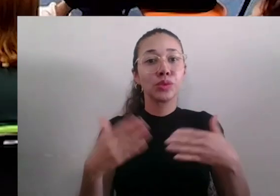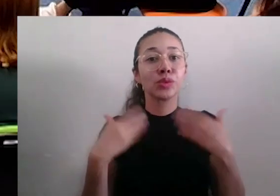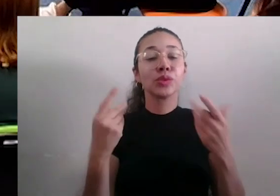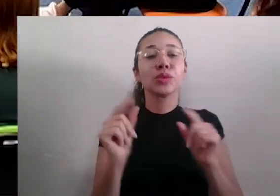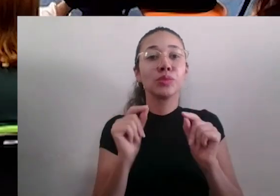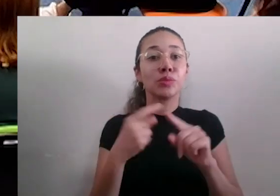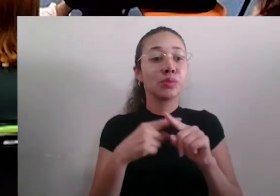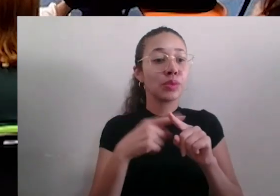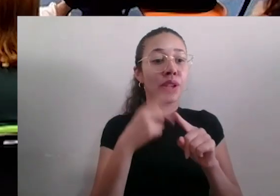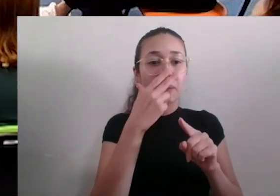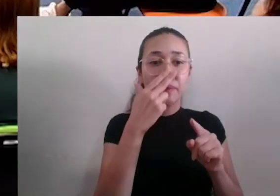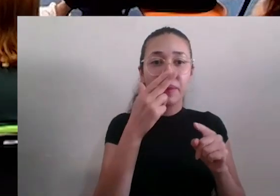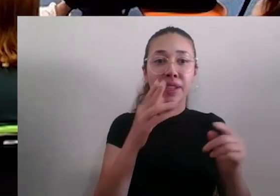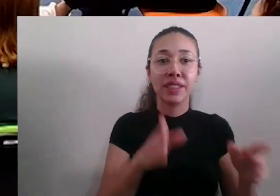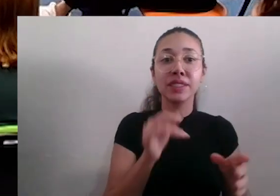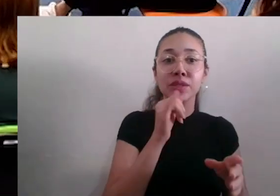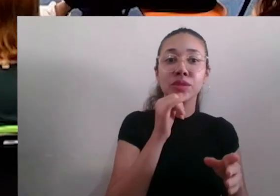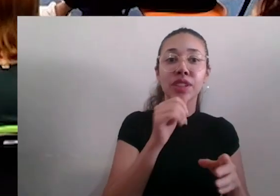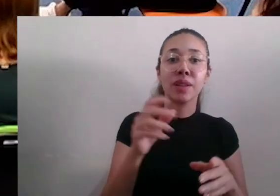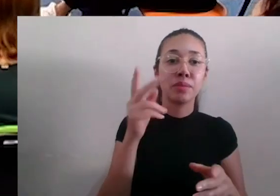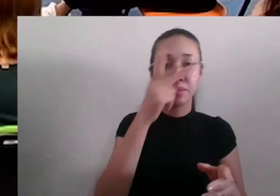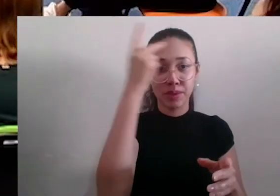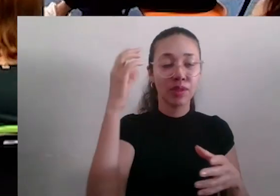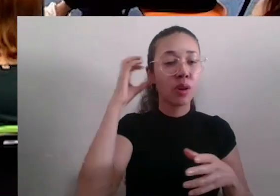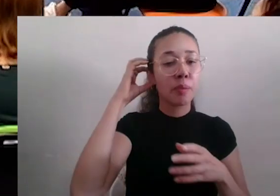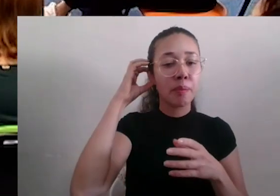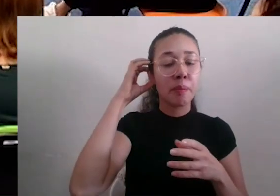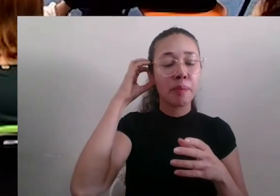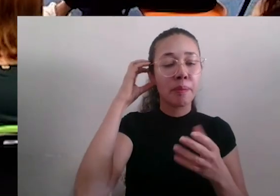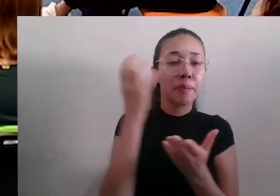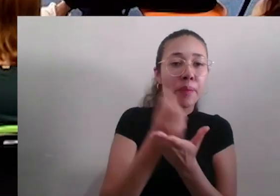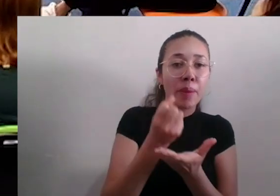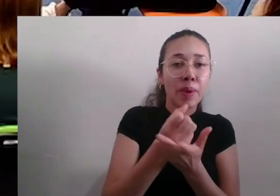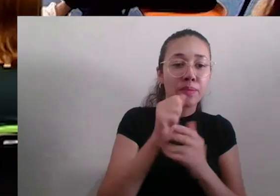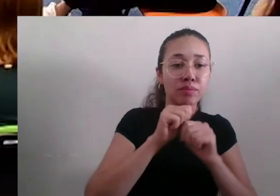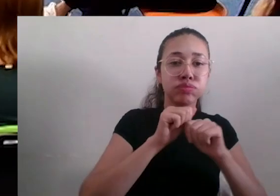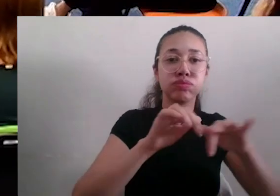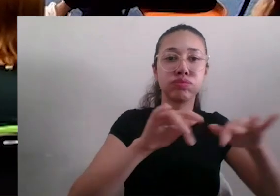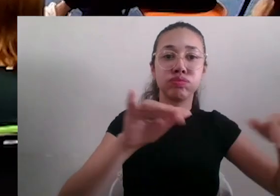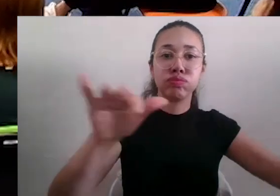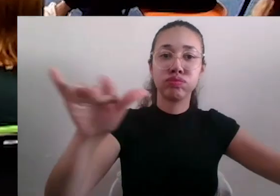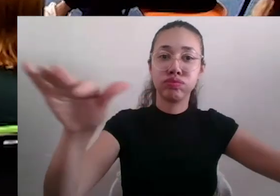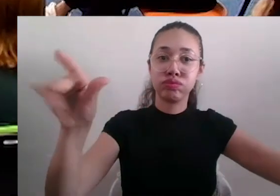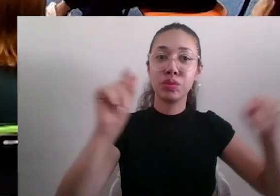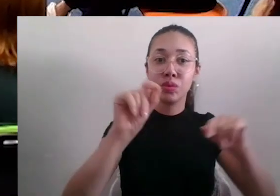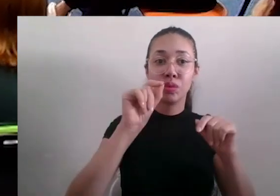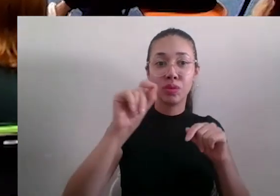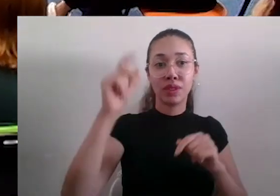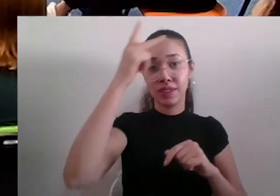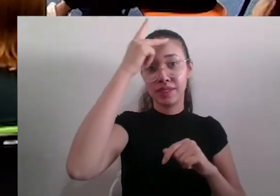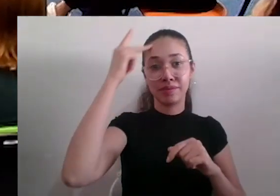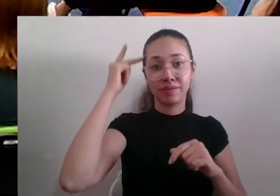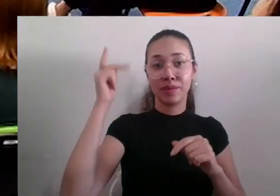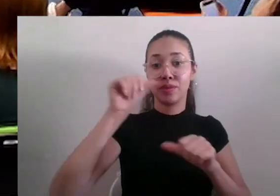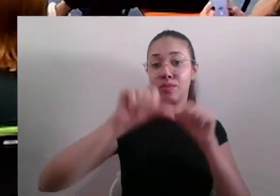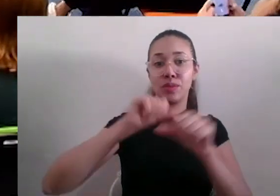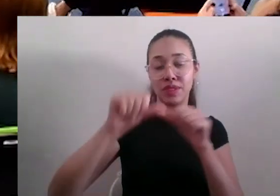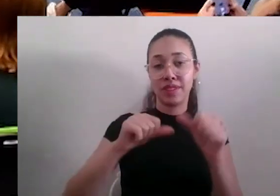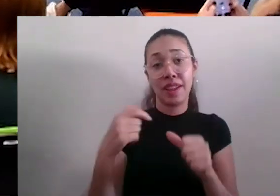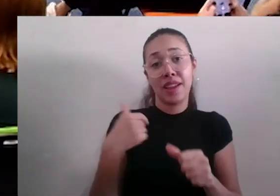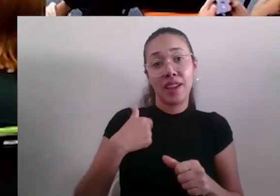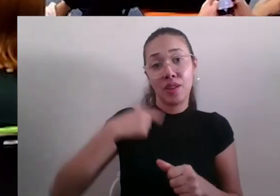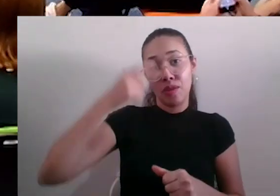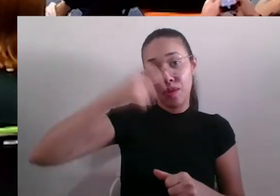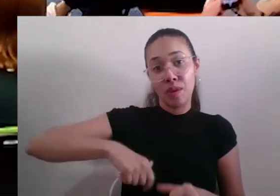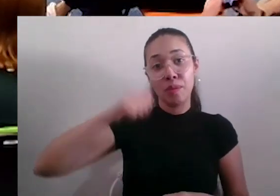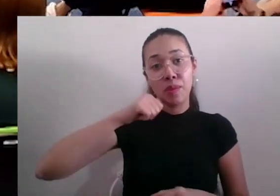poder imenso sobre a vida da gente sobre a vida de qualquer pessoa menos sobre a vida de uma pessoa como eu que sou uma mulher branca de classe alta então no meu